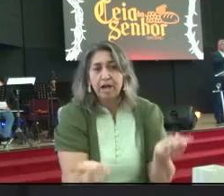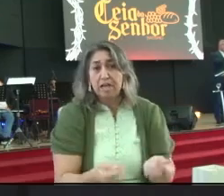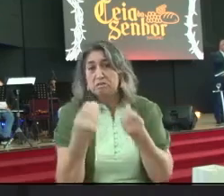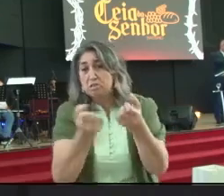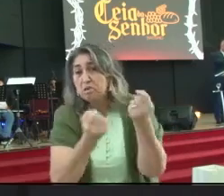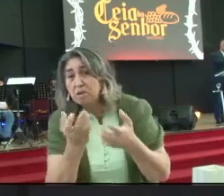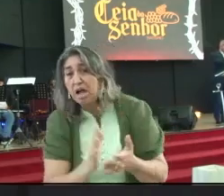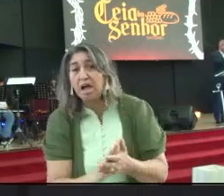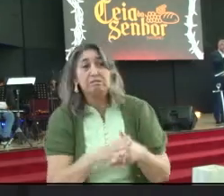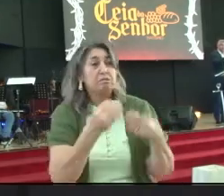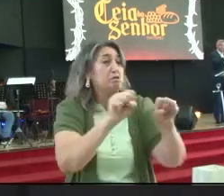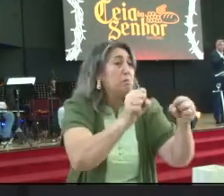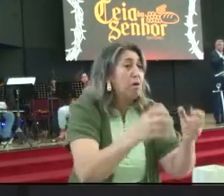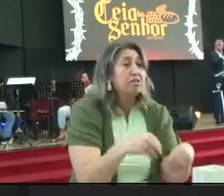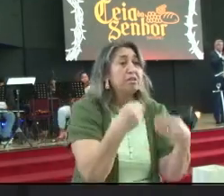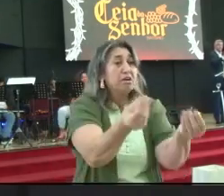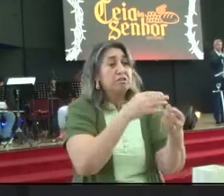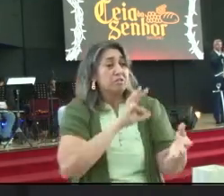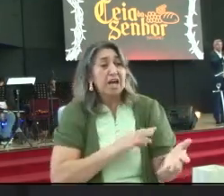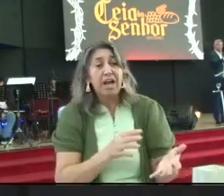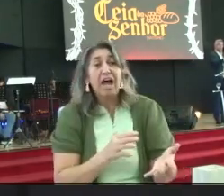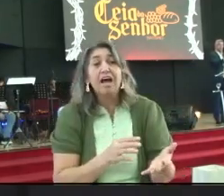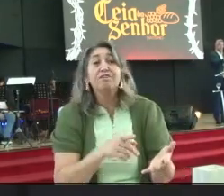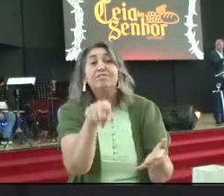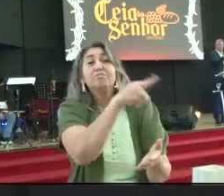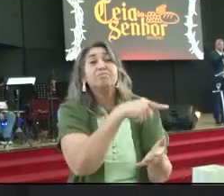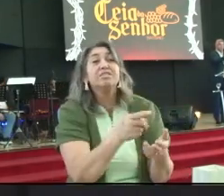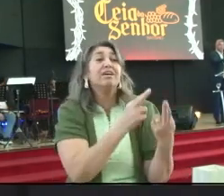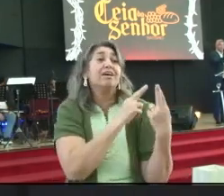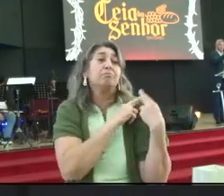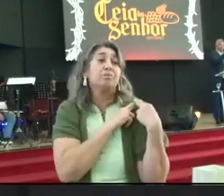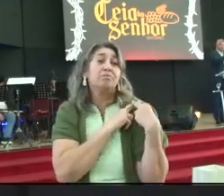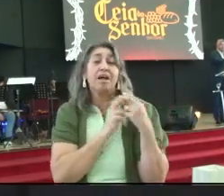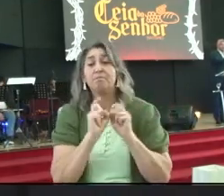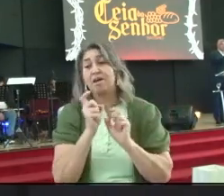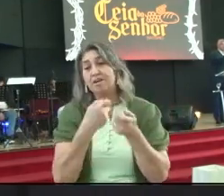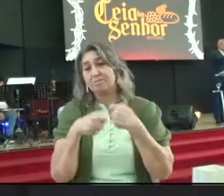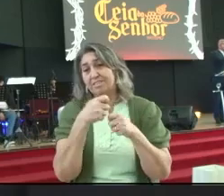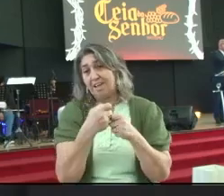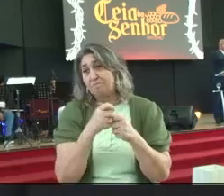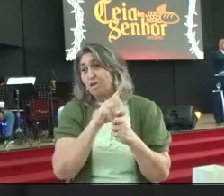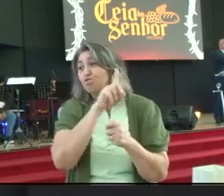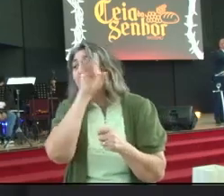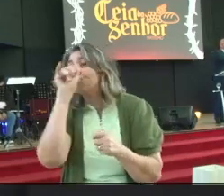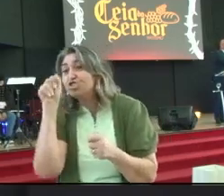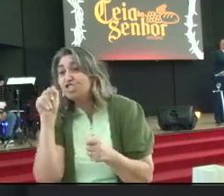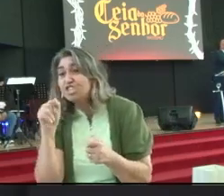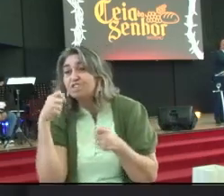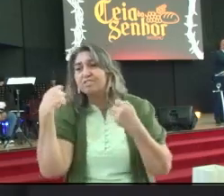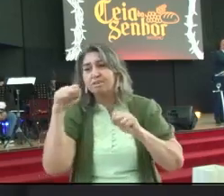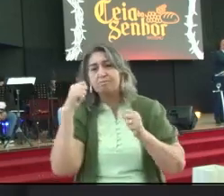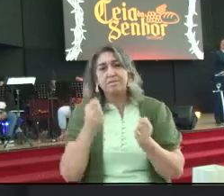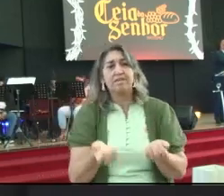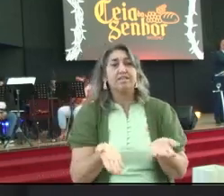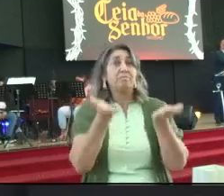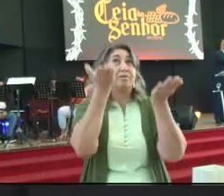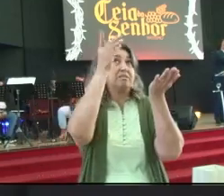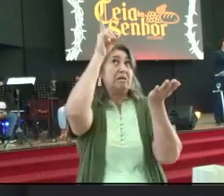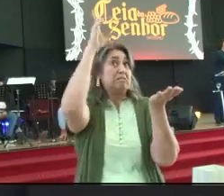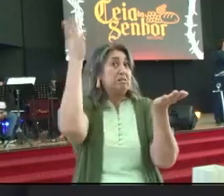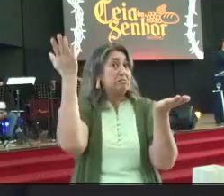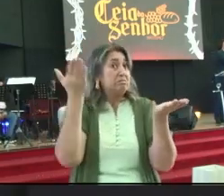Irmãos, isto é muito sério, presta atenção, por favor. Um dia nós vamos ter que prestar